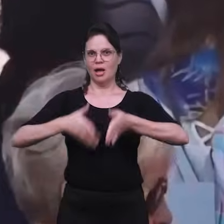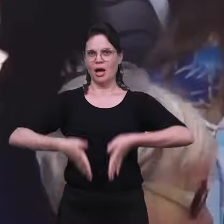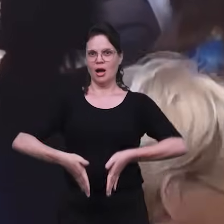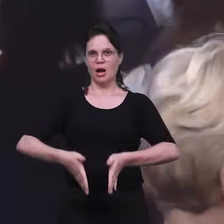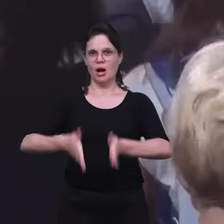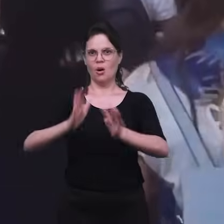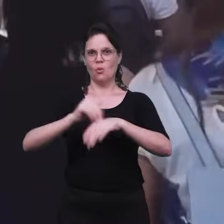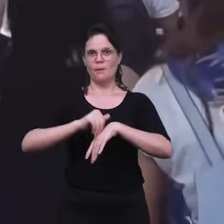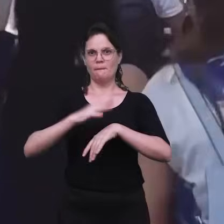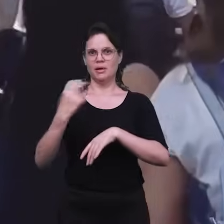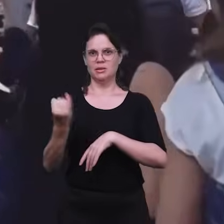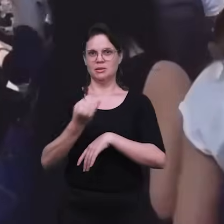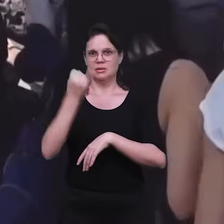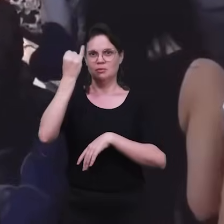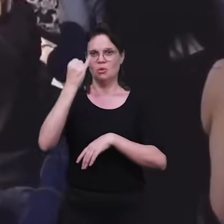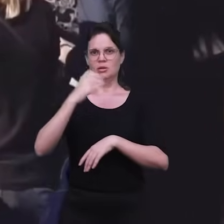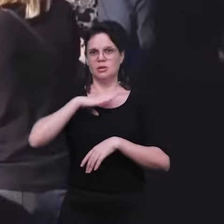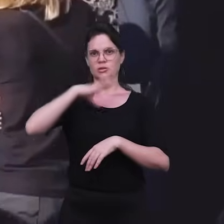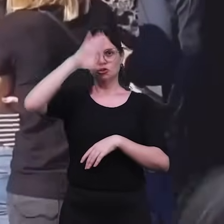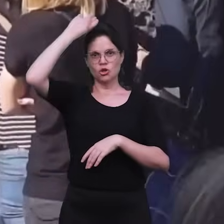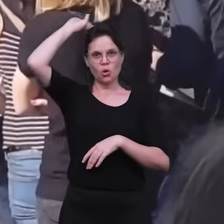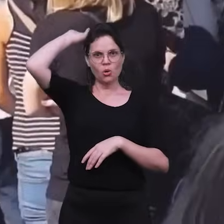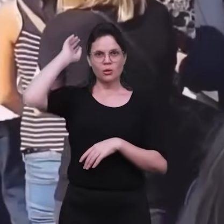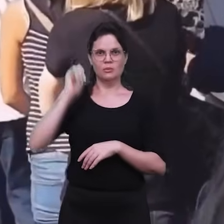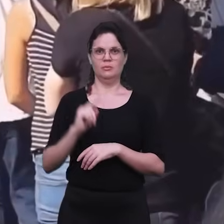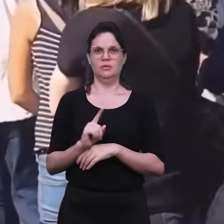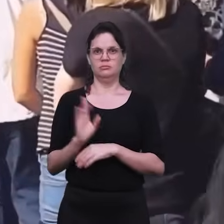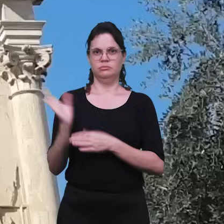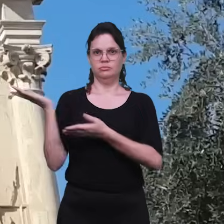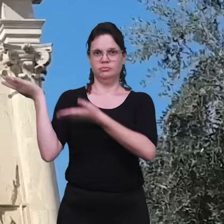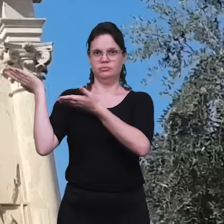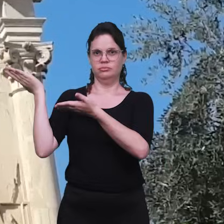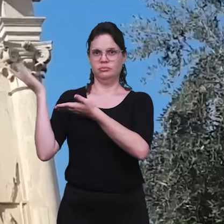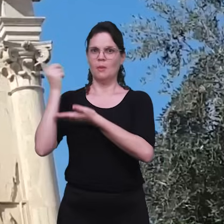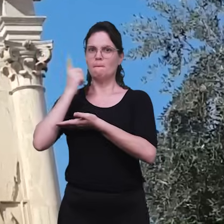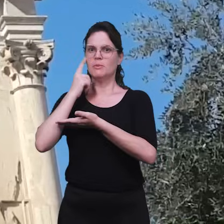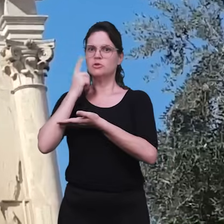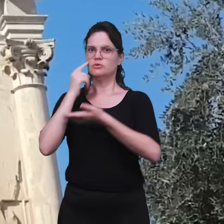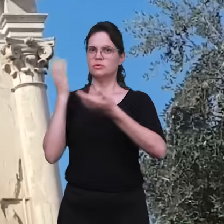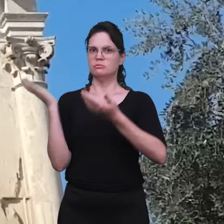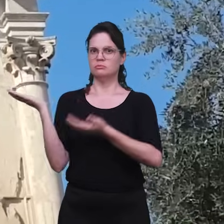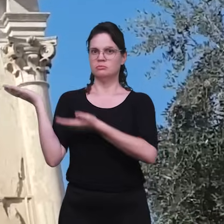mais importante, no lado do Fórum Romano. Ali, vocês veem na imagem aí,